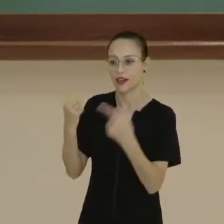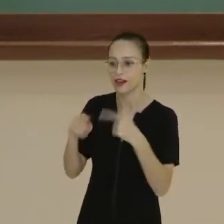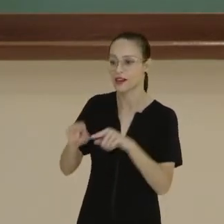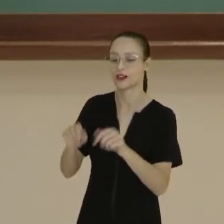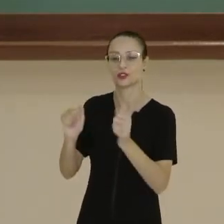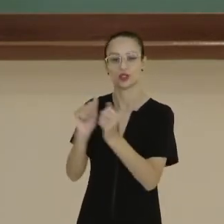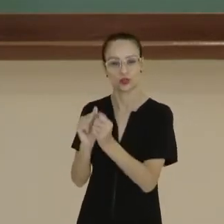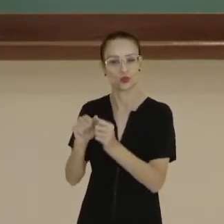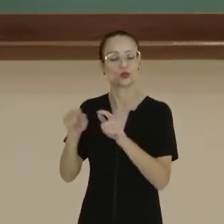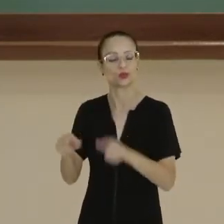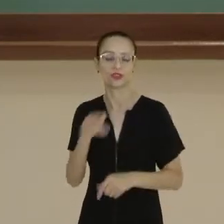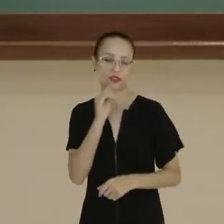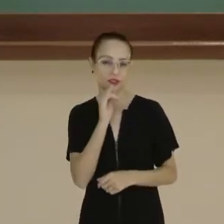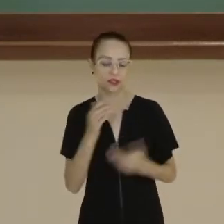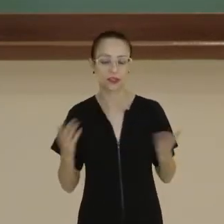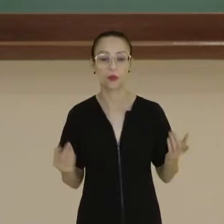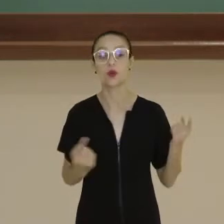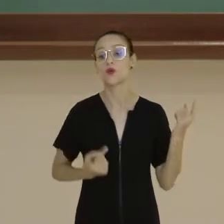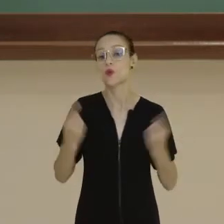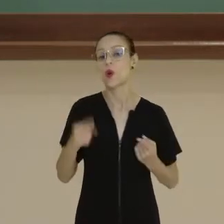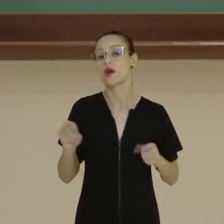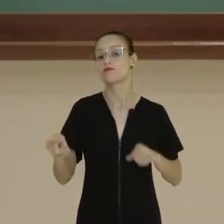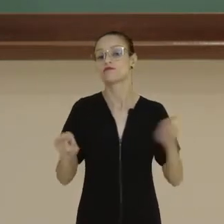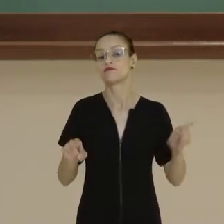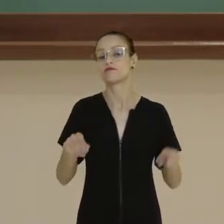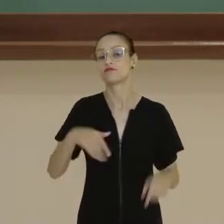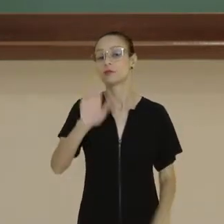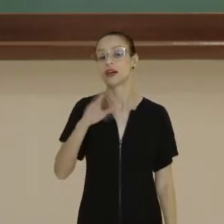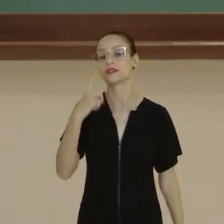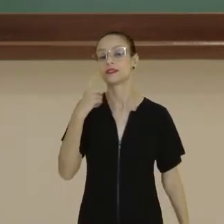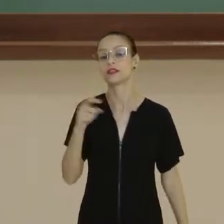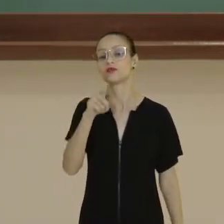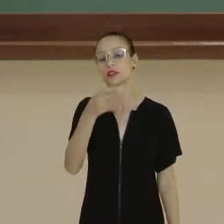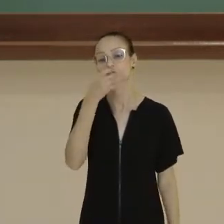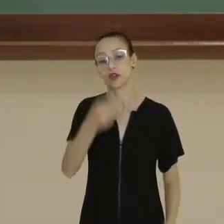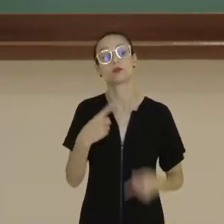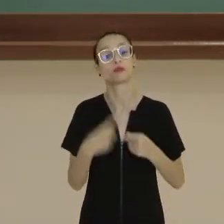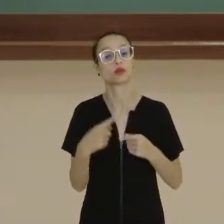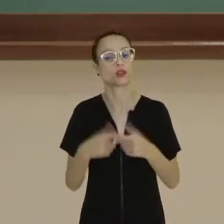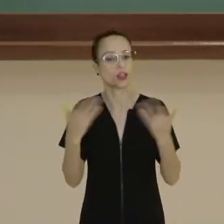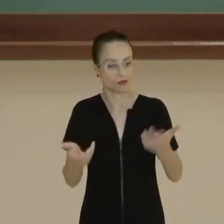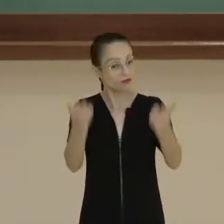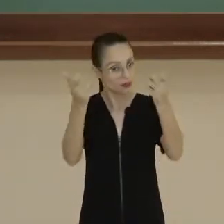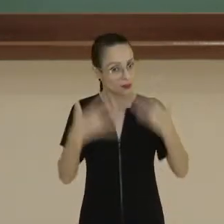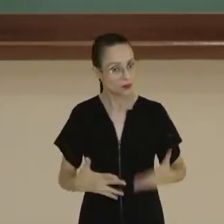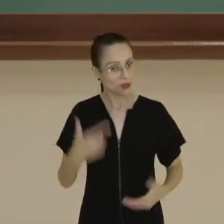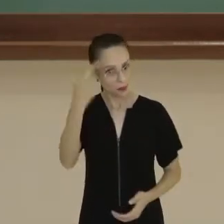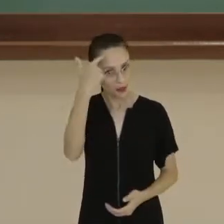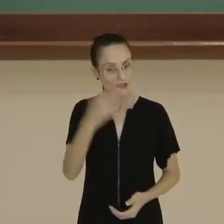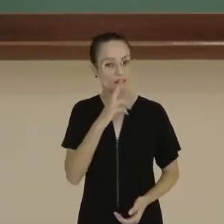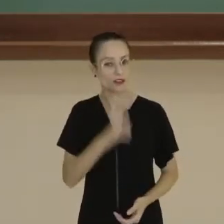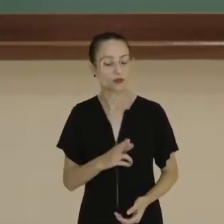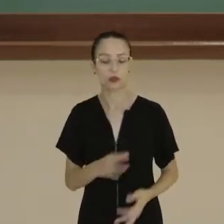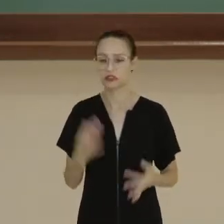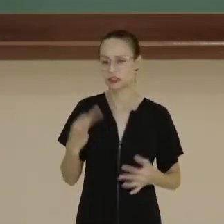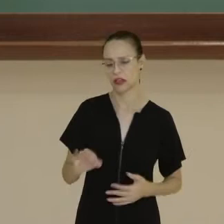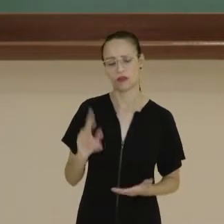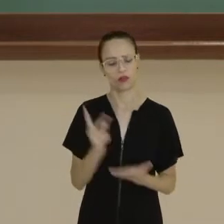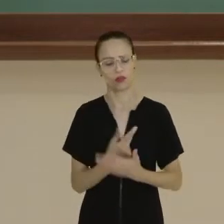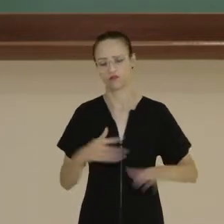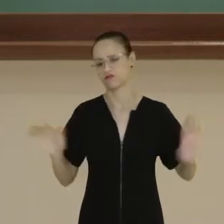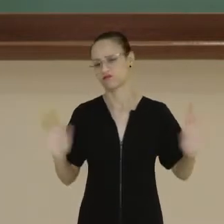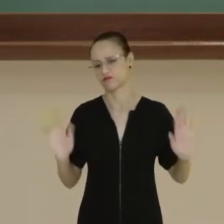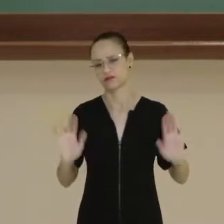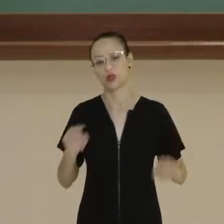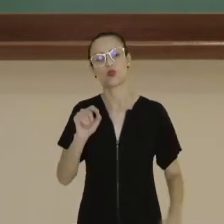máquina de desenho em movimento. O que você acha mais interessante? E por quê, tá bom? Então pensa e responde, não tem certo e errado, é o que vocês